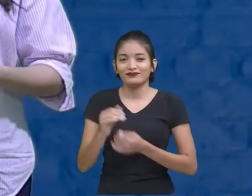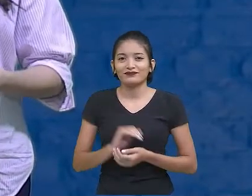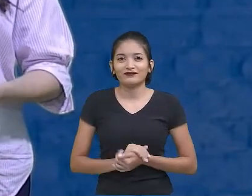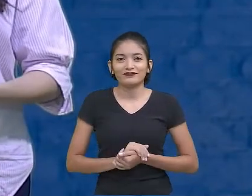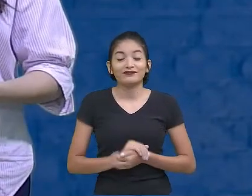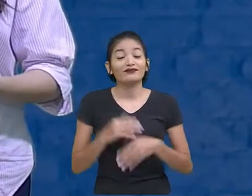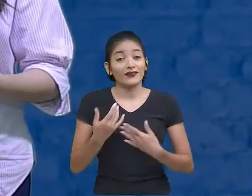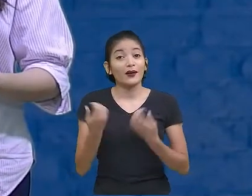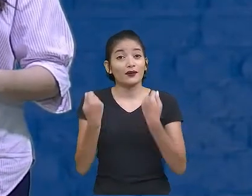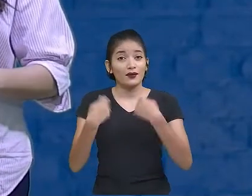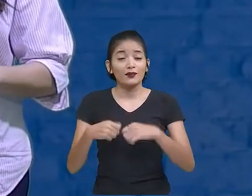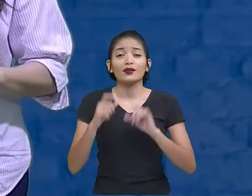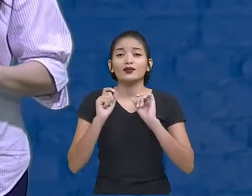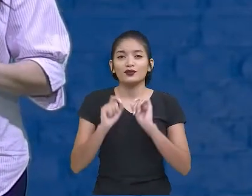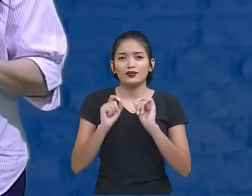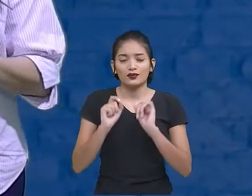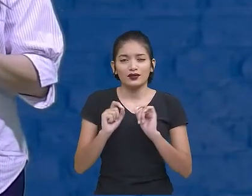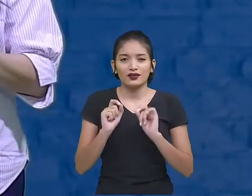gente precisa ter